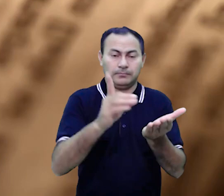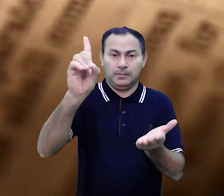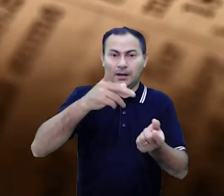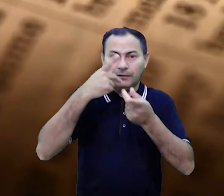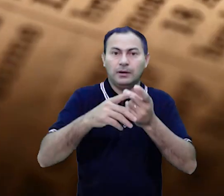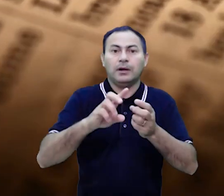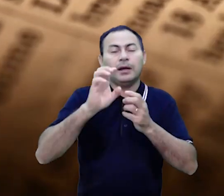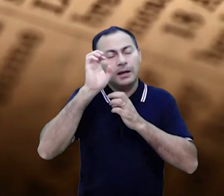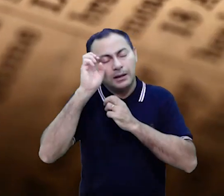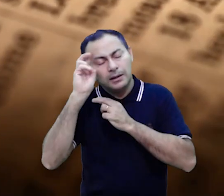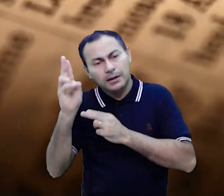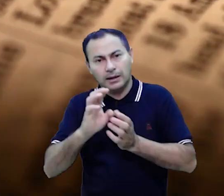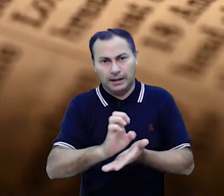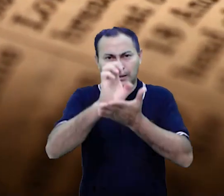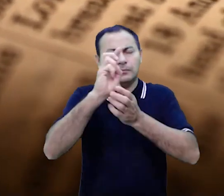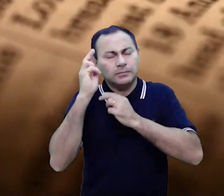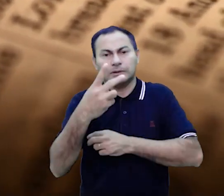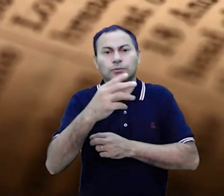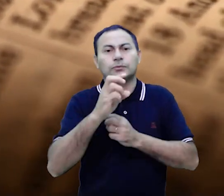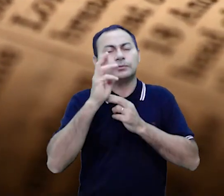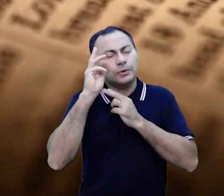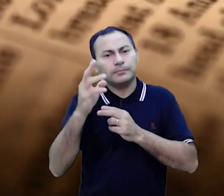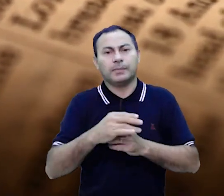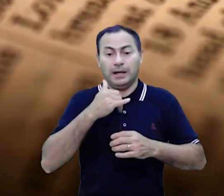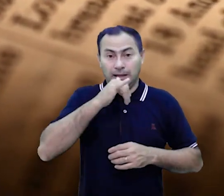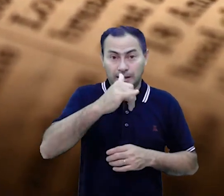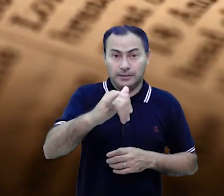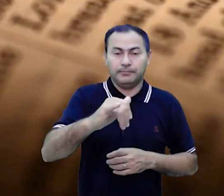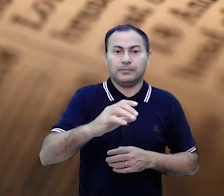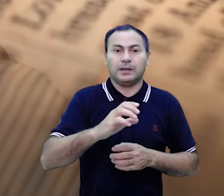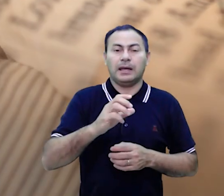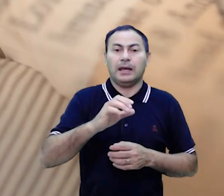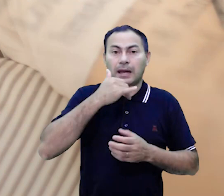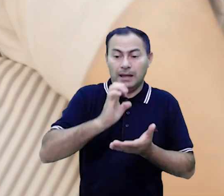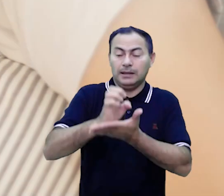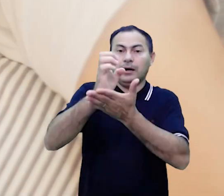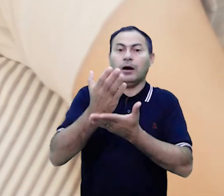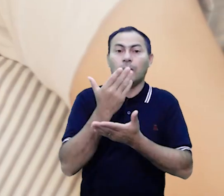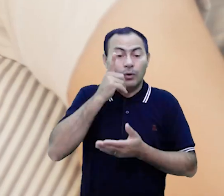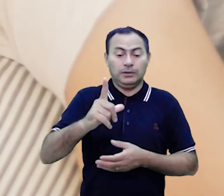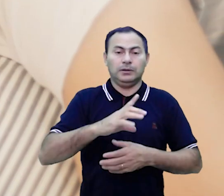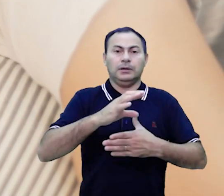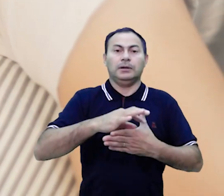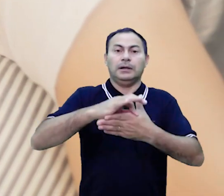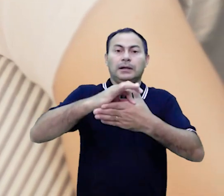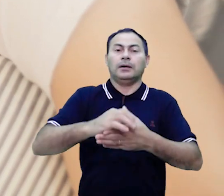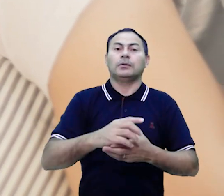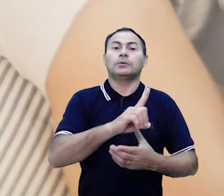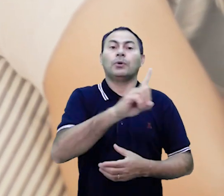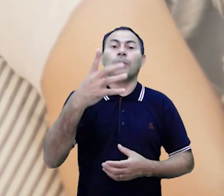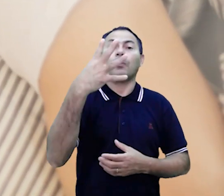As Escrituras dizem que quando Elias acordou do seu segundo sono, a energia que Elias ganhou com aquela carne